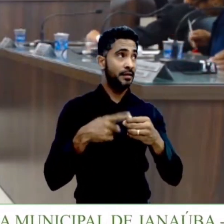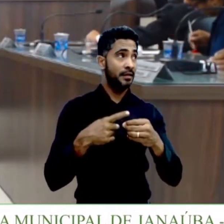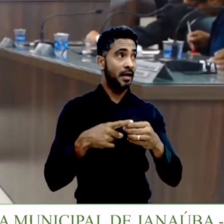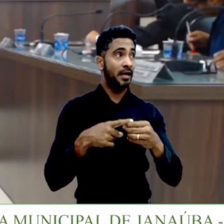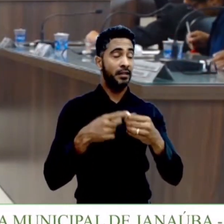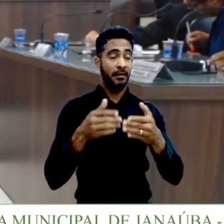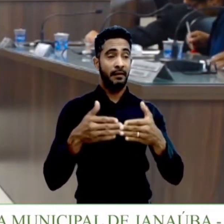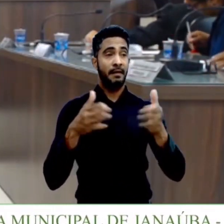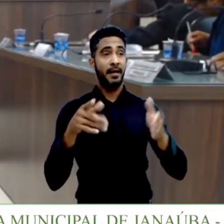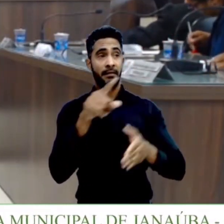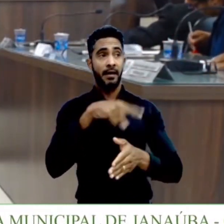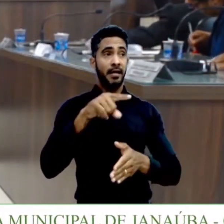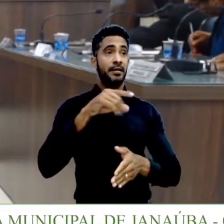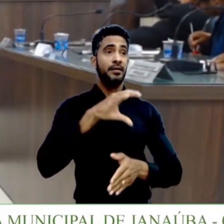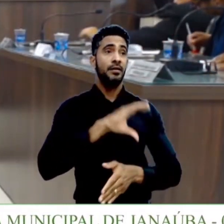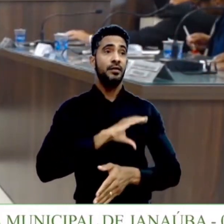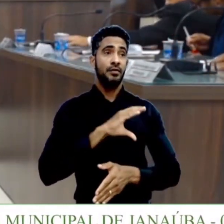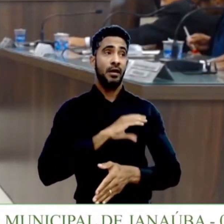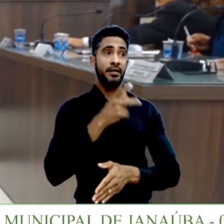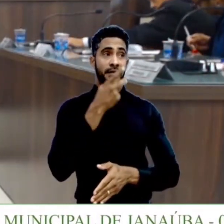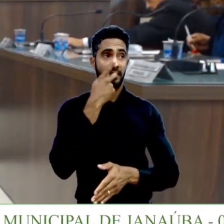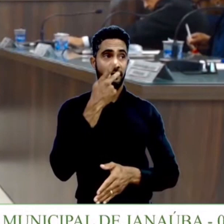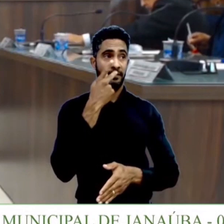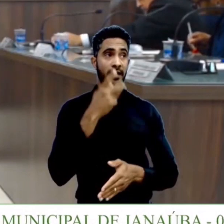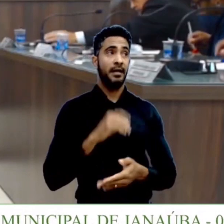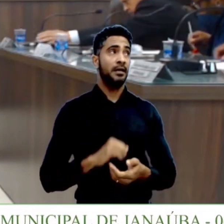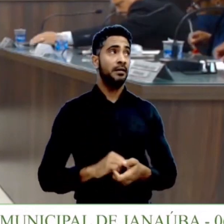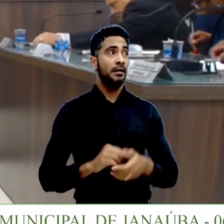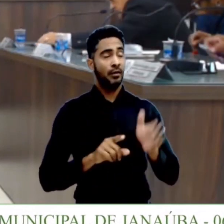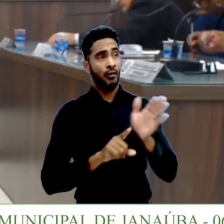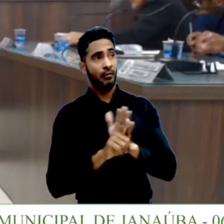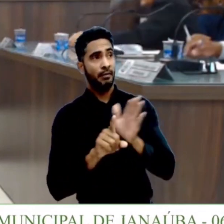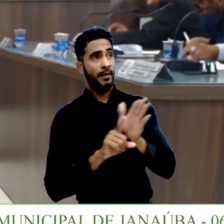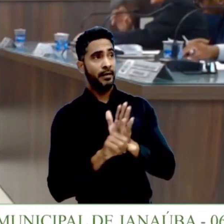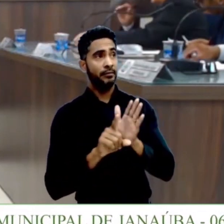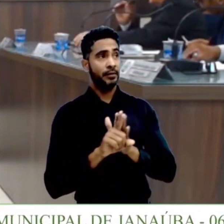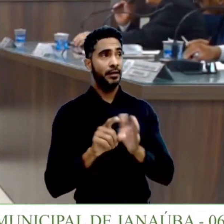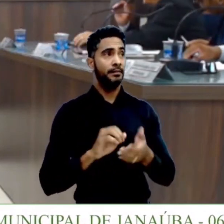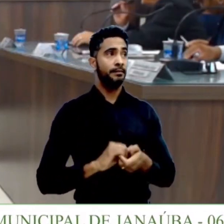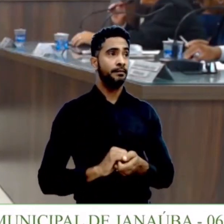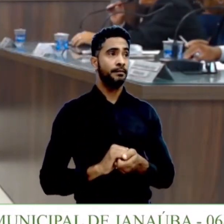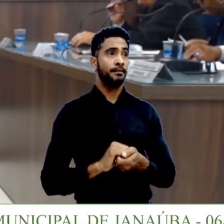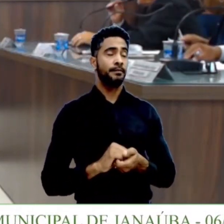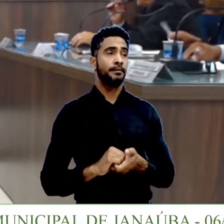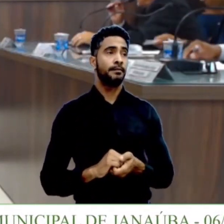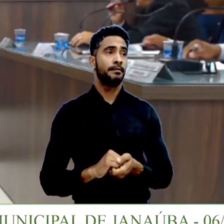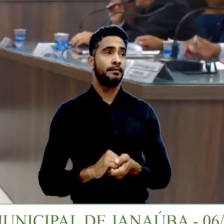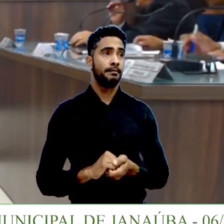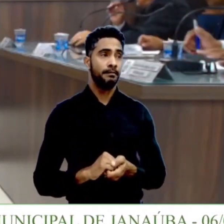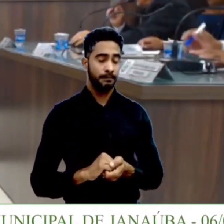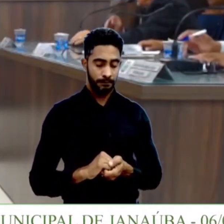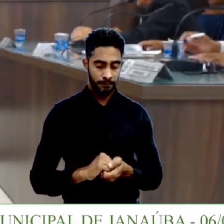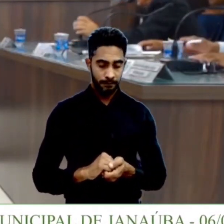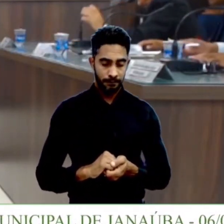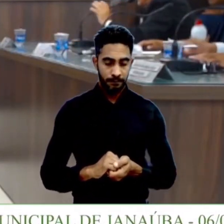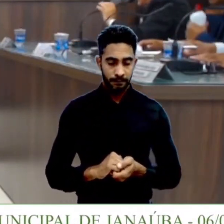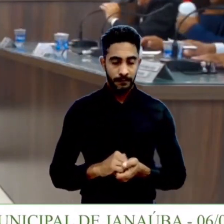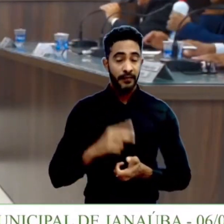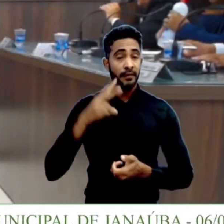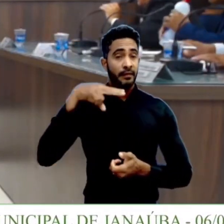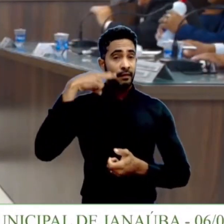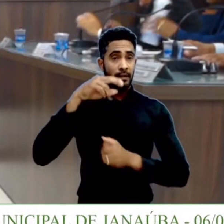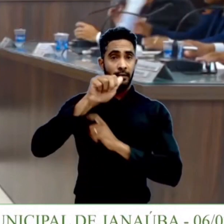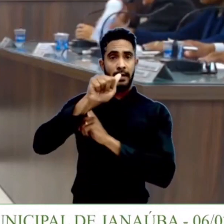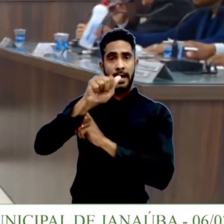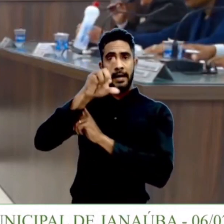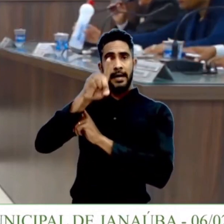palavra aberta aí aos colegas. Se alguém quiser fazer algum comentário ou alguma pergunta, está aberta a palavra. Peço a palavra, senhor presidente. Vereador Adauri,